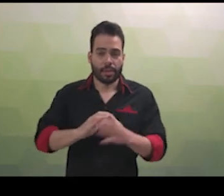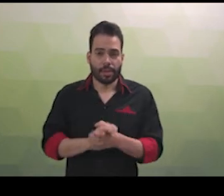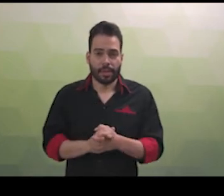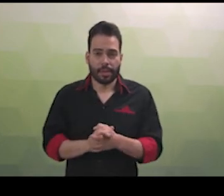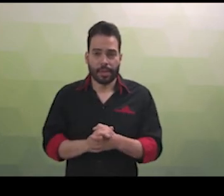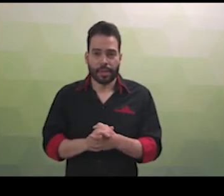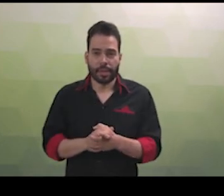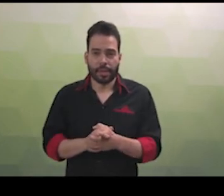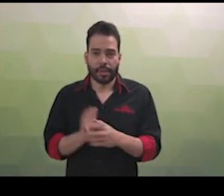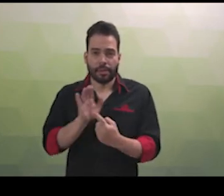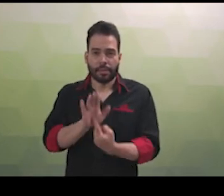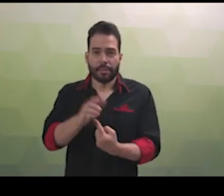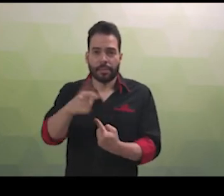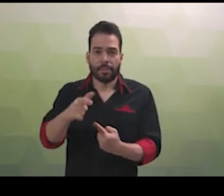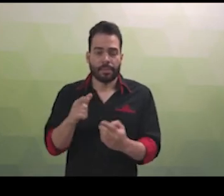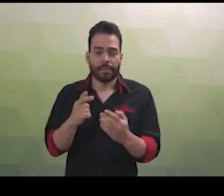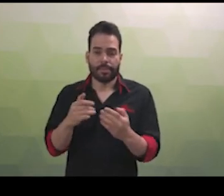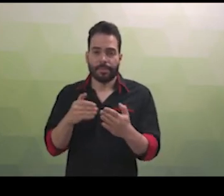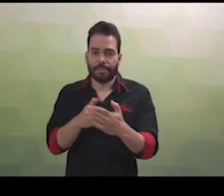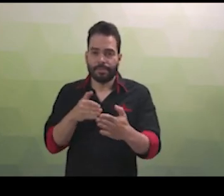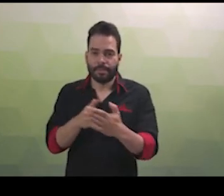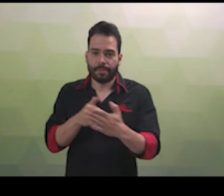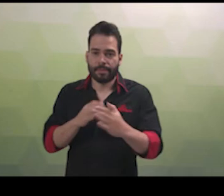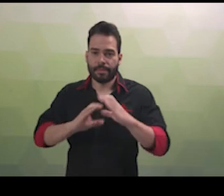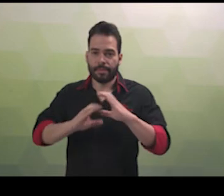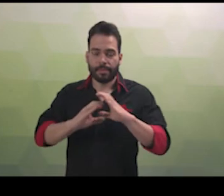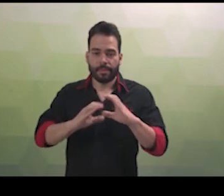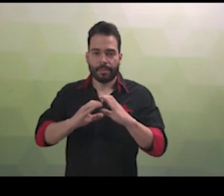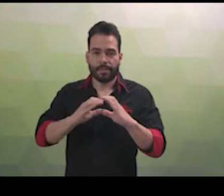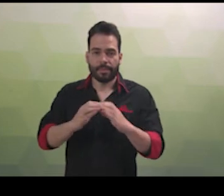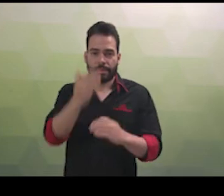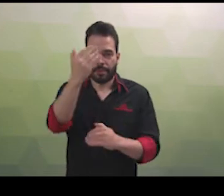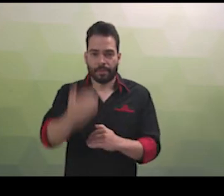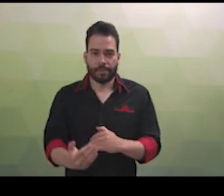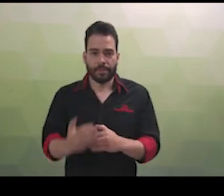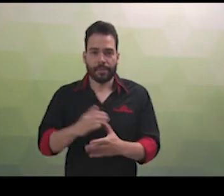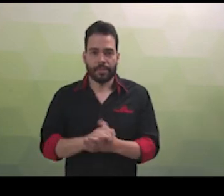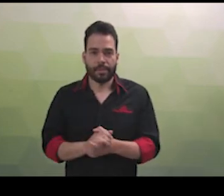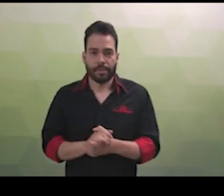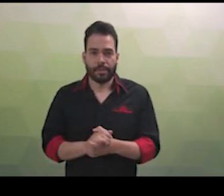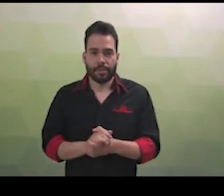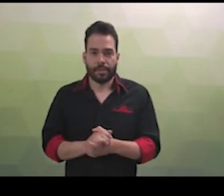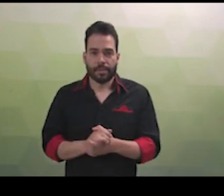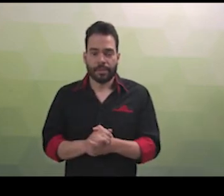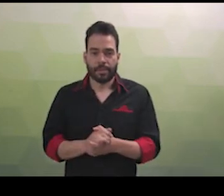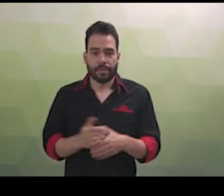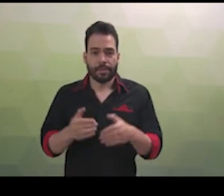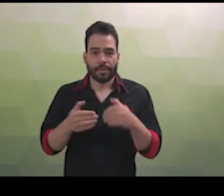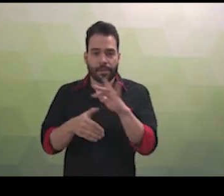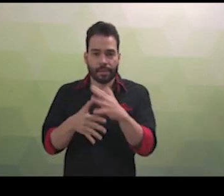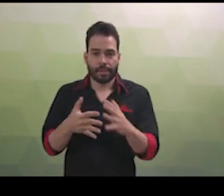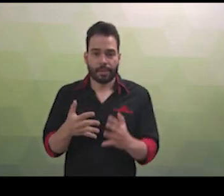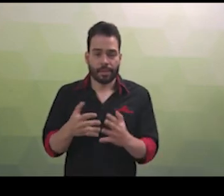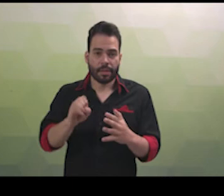comunicacional é aquela que se dá sem barreiras na comunicação interpessoal, face a face, como na